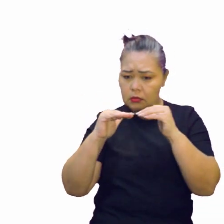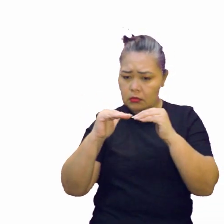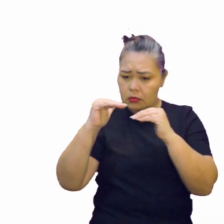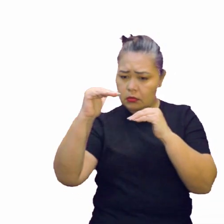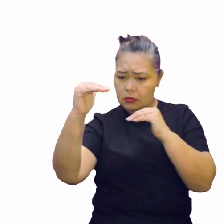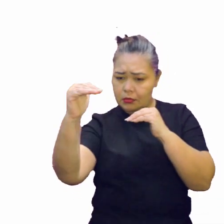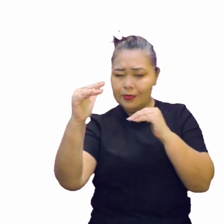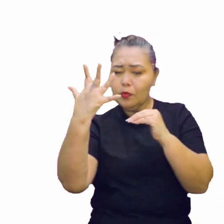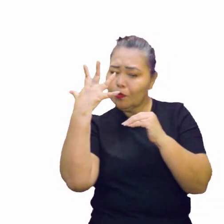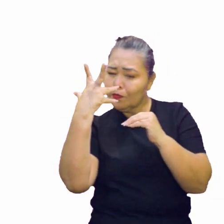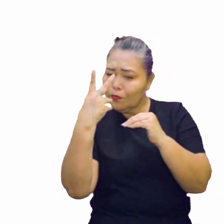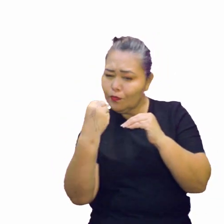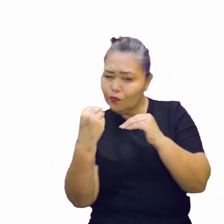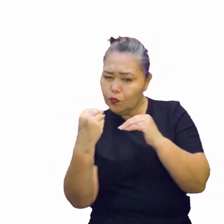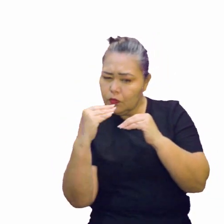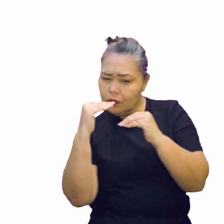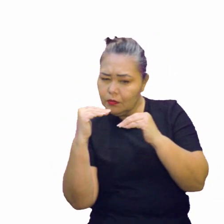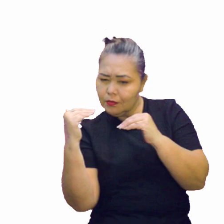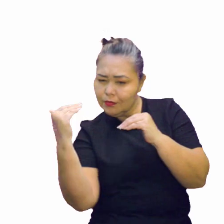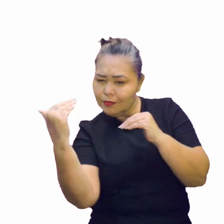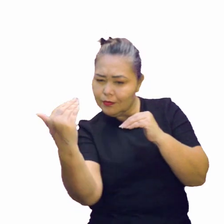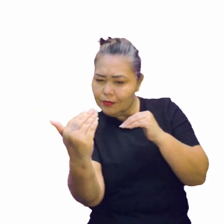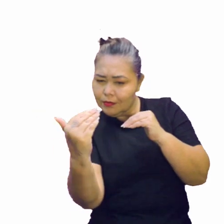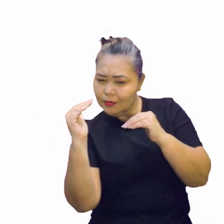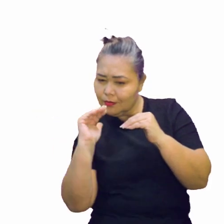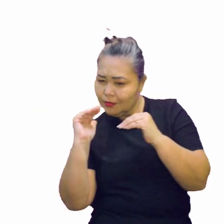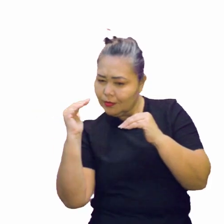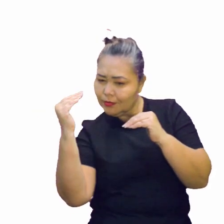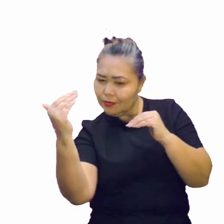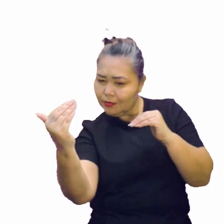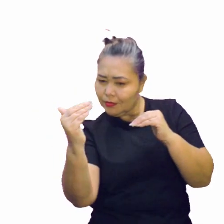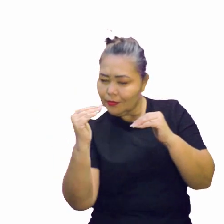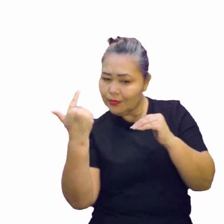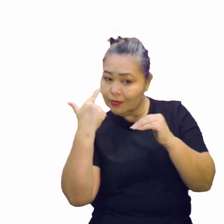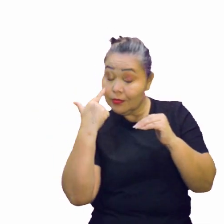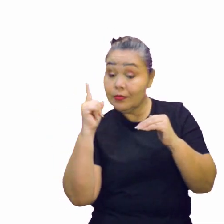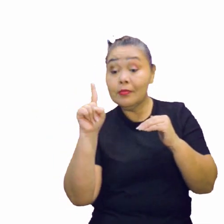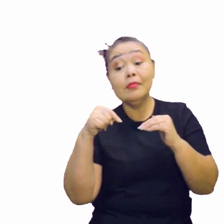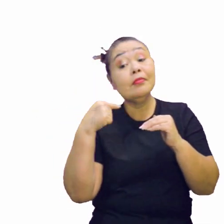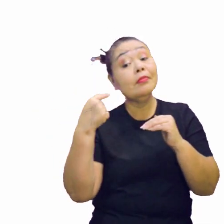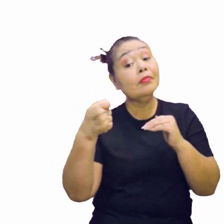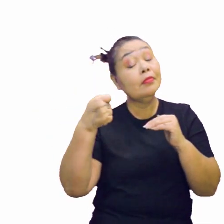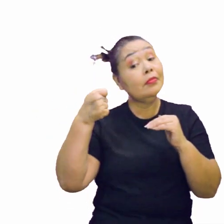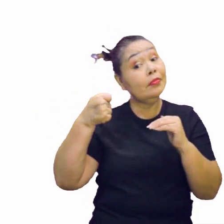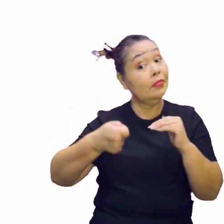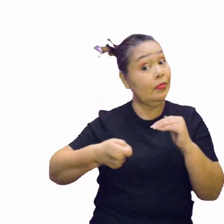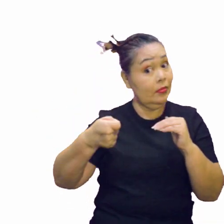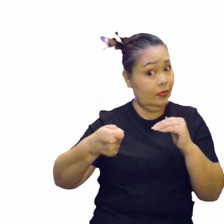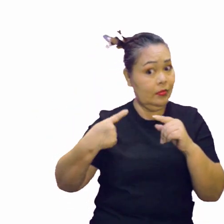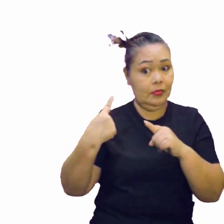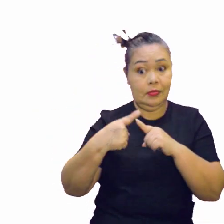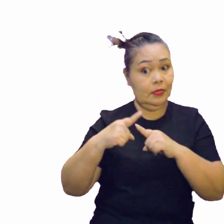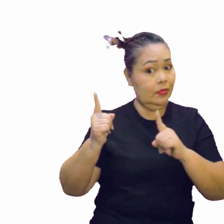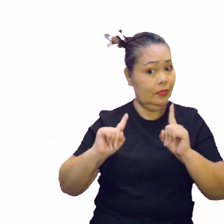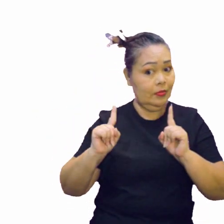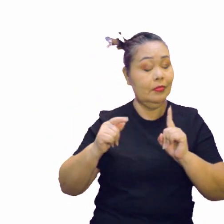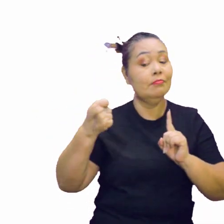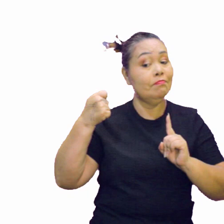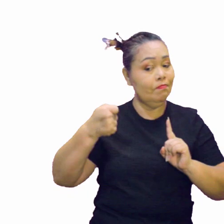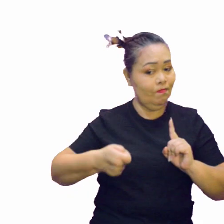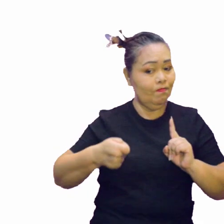bonitinho? Não. Para atender uma exigência devido a